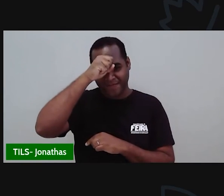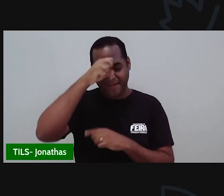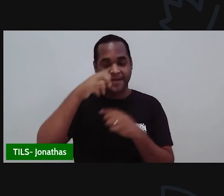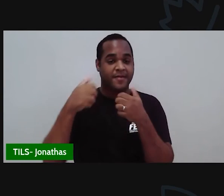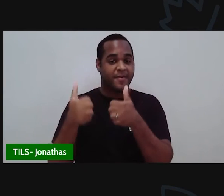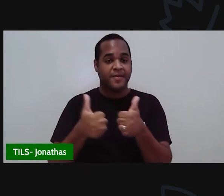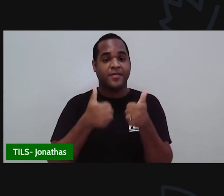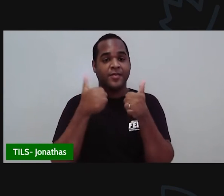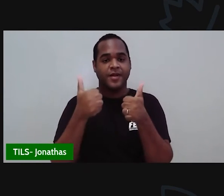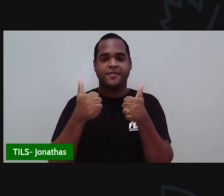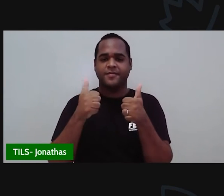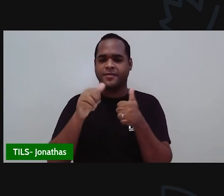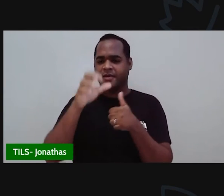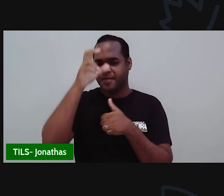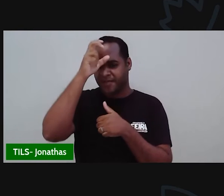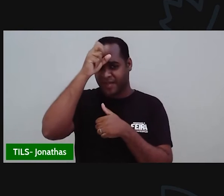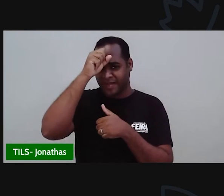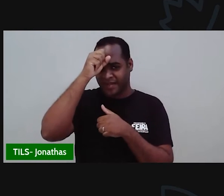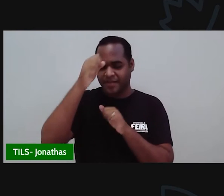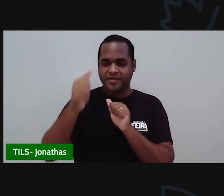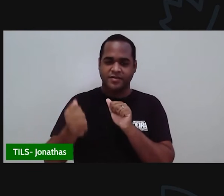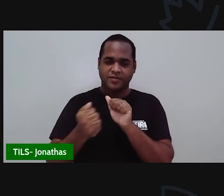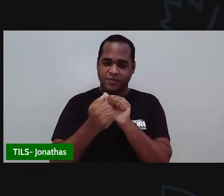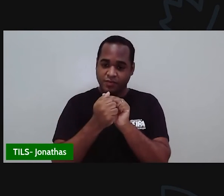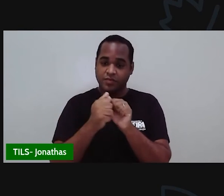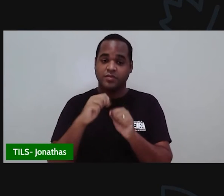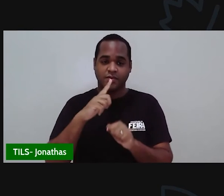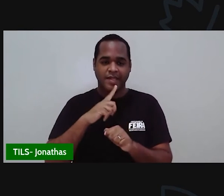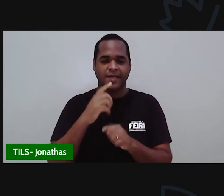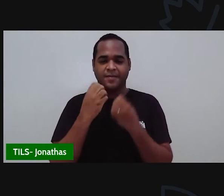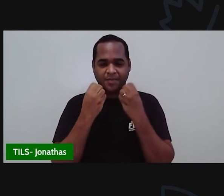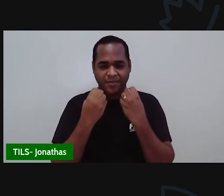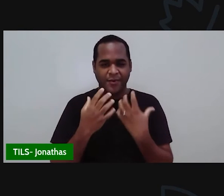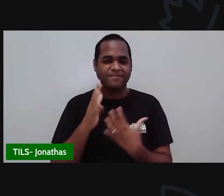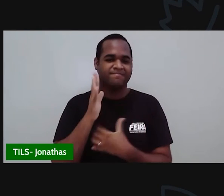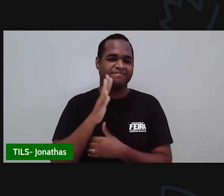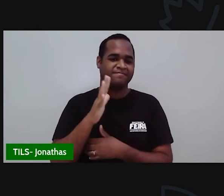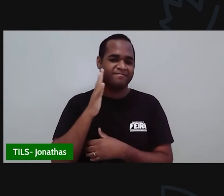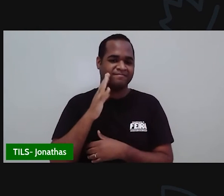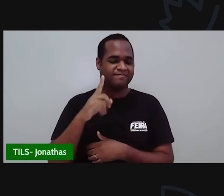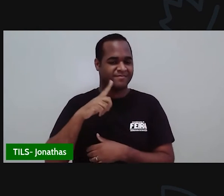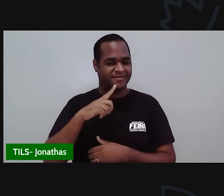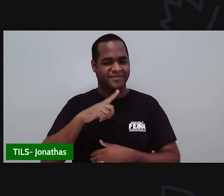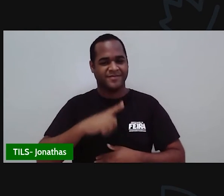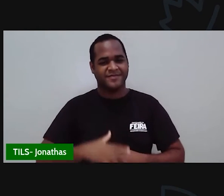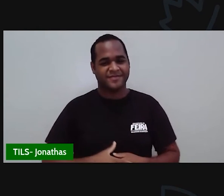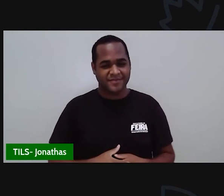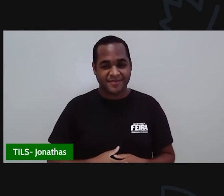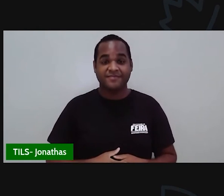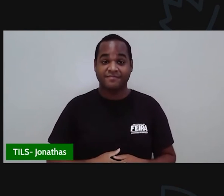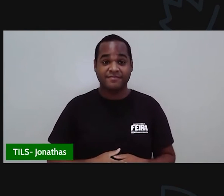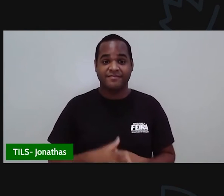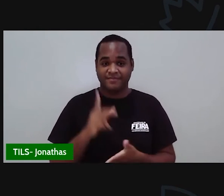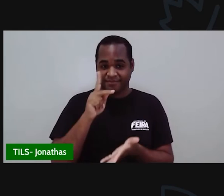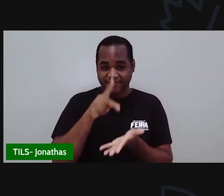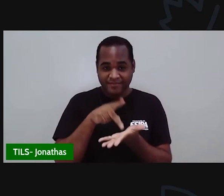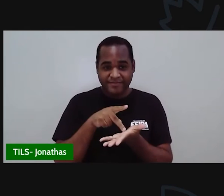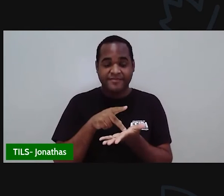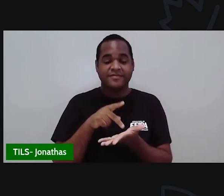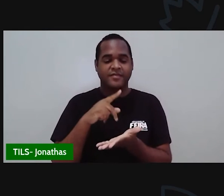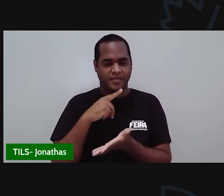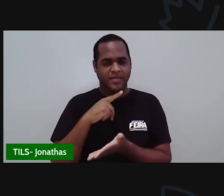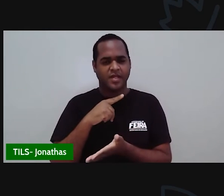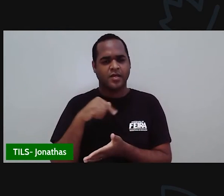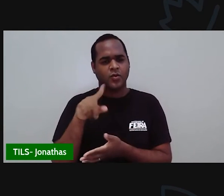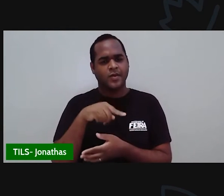E aprender juntos, né? Que é muito mais bacana, é muito mais legal. Não é verdade? Bom, então vamos fazer